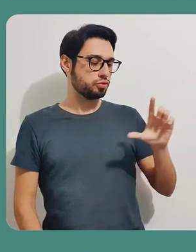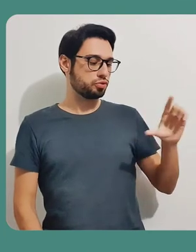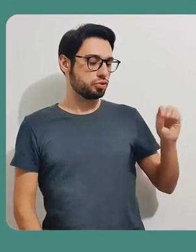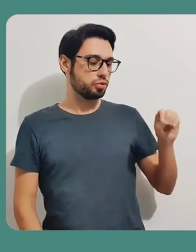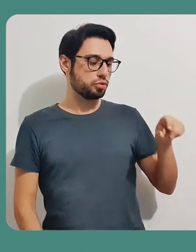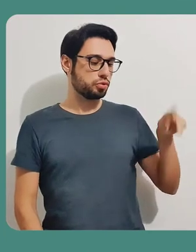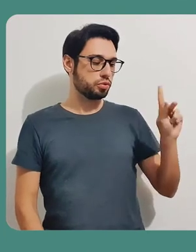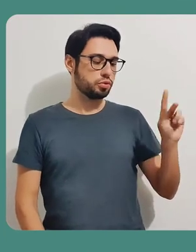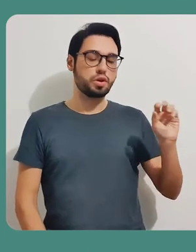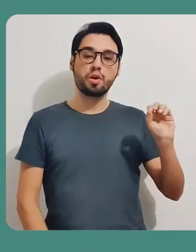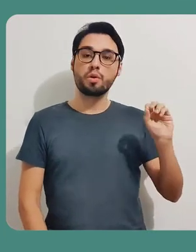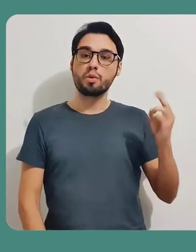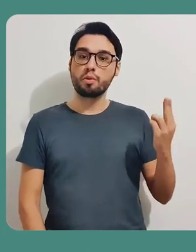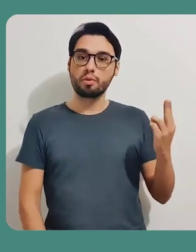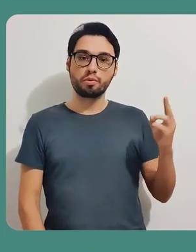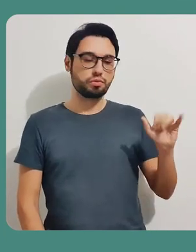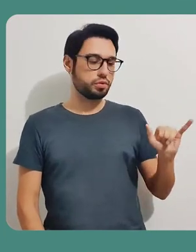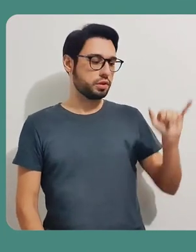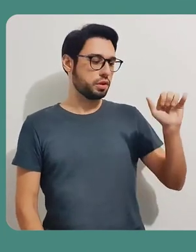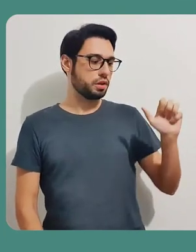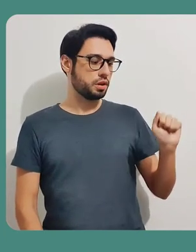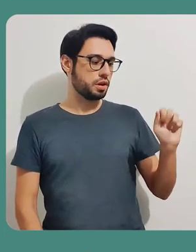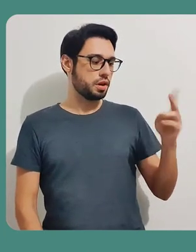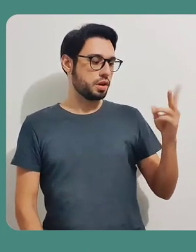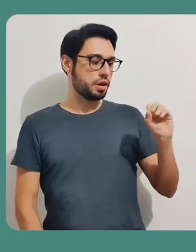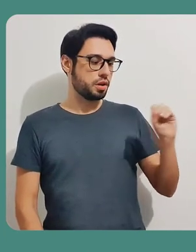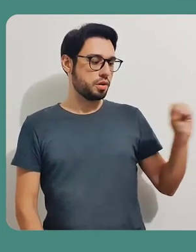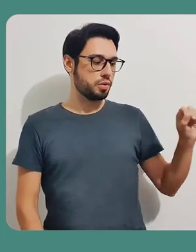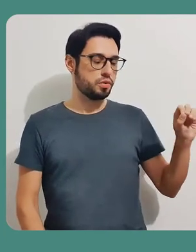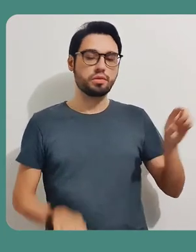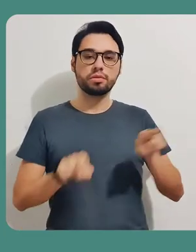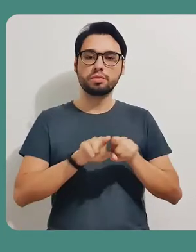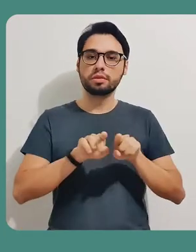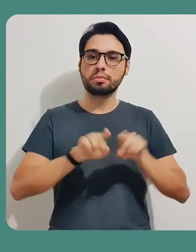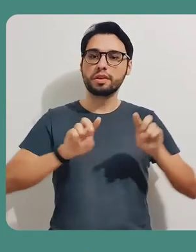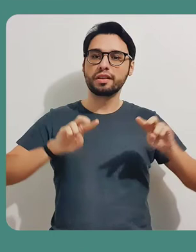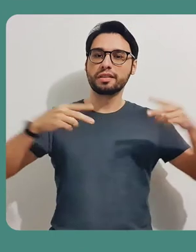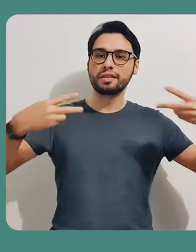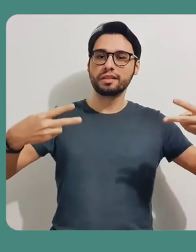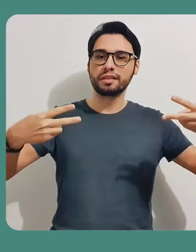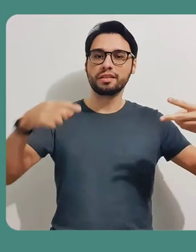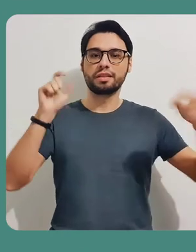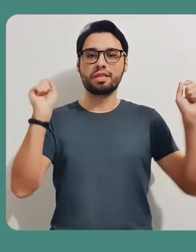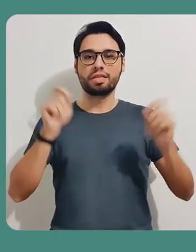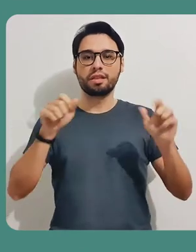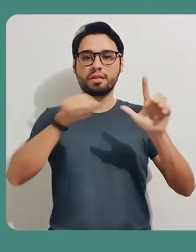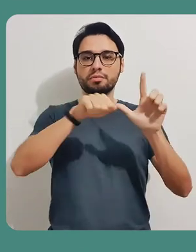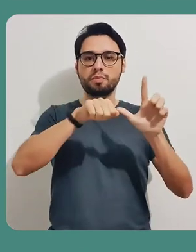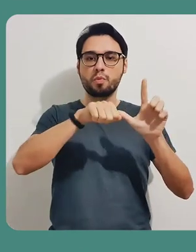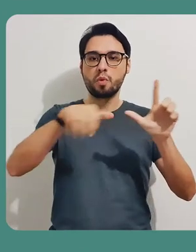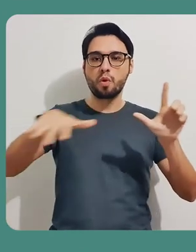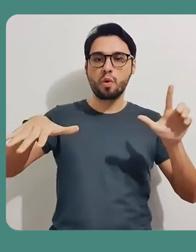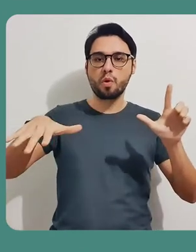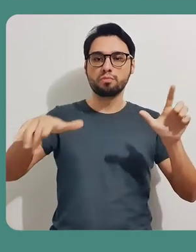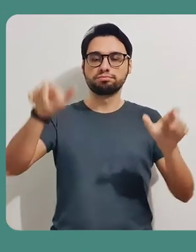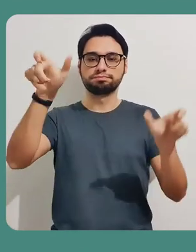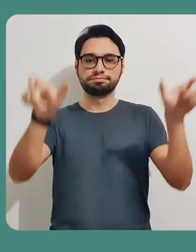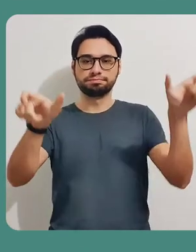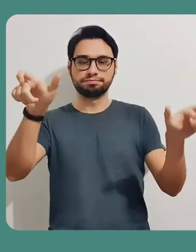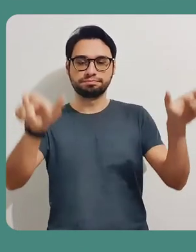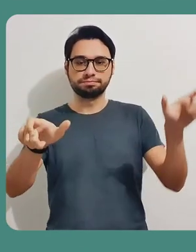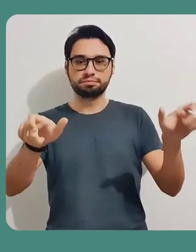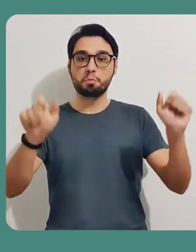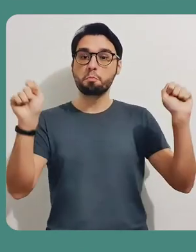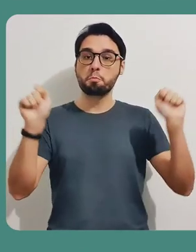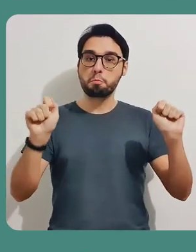no outlook ou na agenda do yahoo e nessa parte fica disponibilizado o link que você compartilha